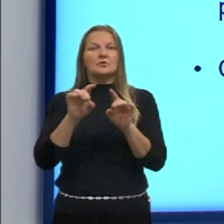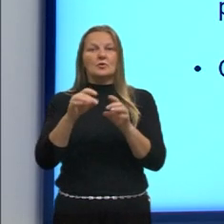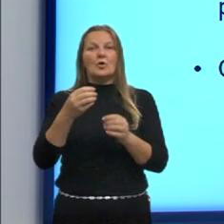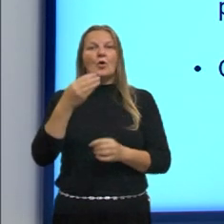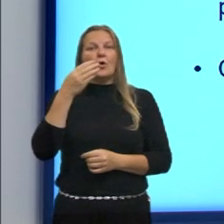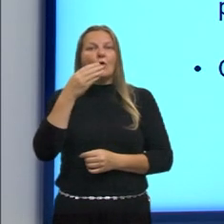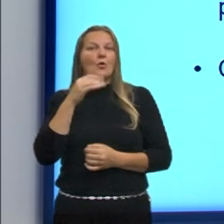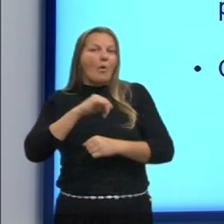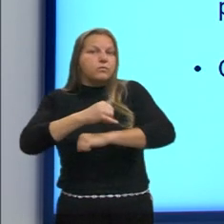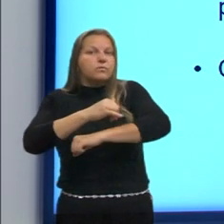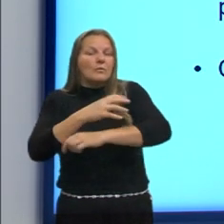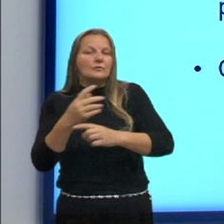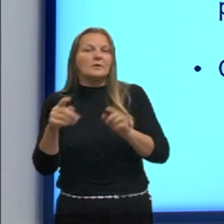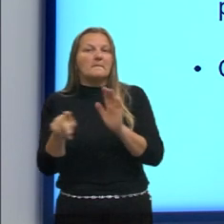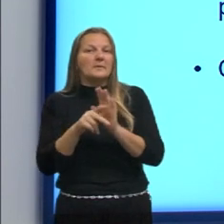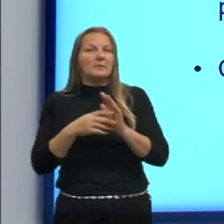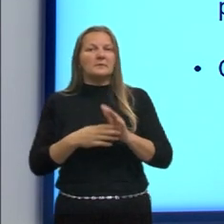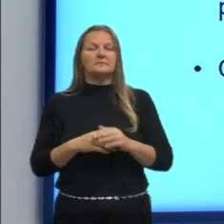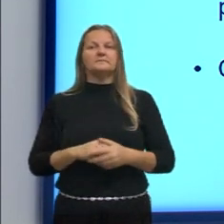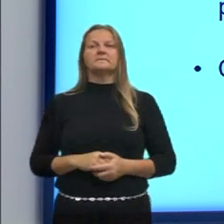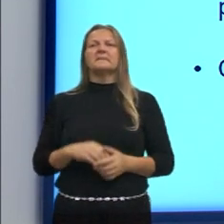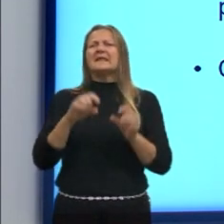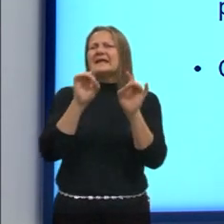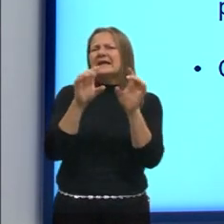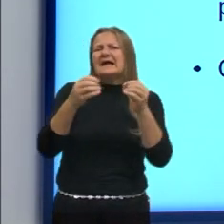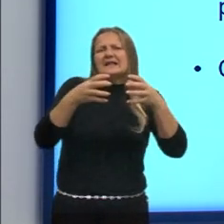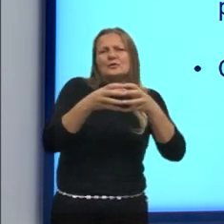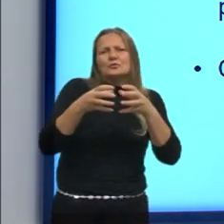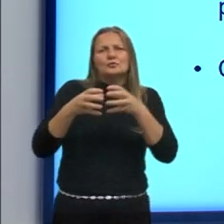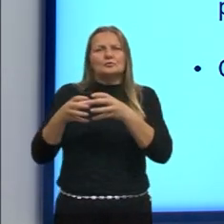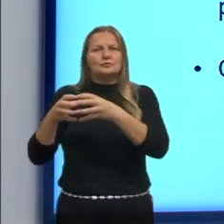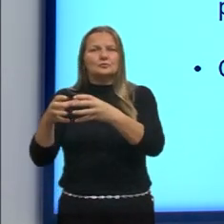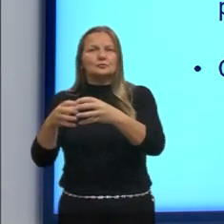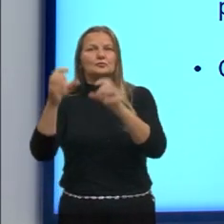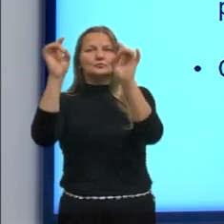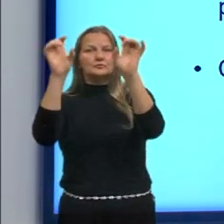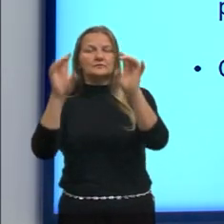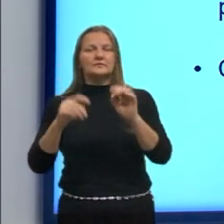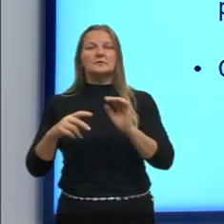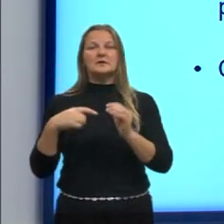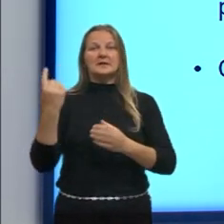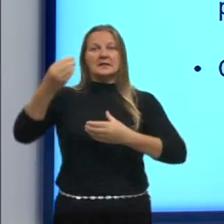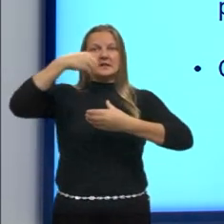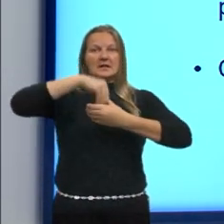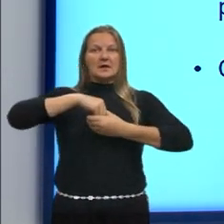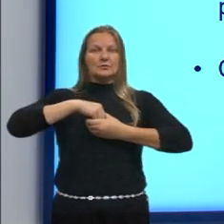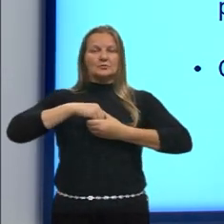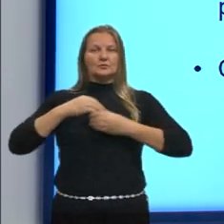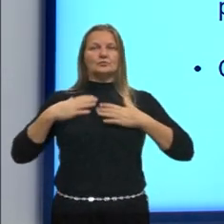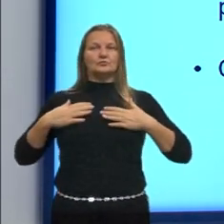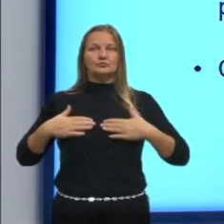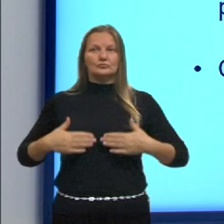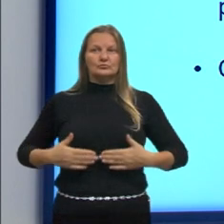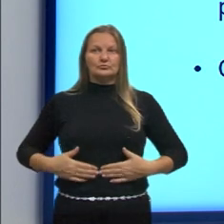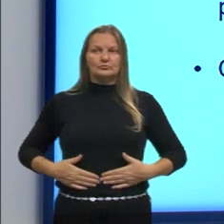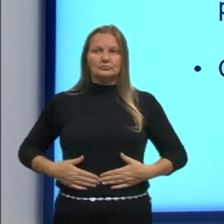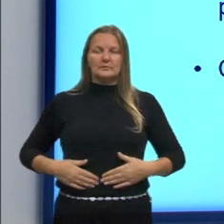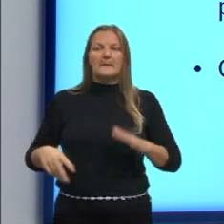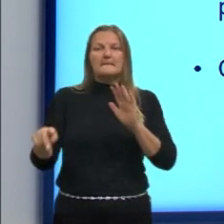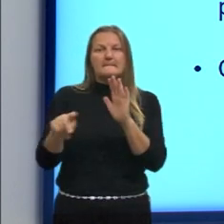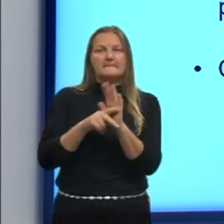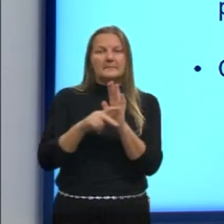funções específicas funções orgânicas e específicas e funções específicas no nosso organismo que são estritamente